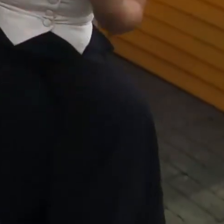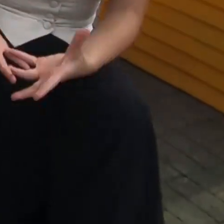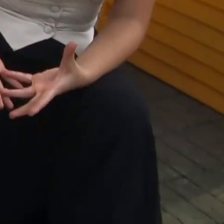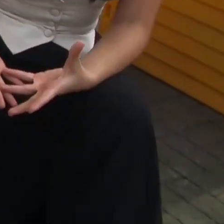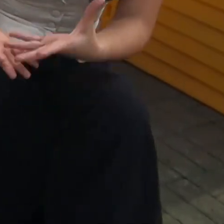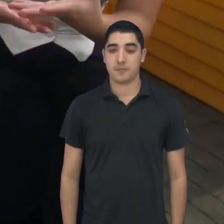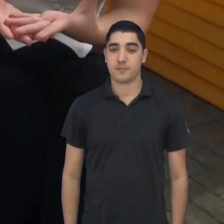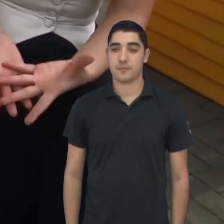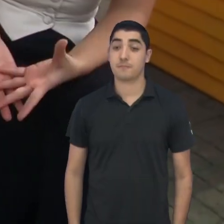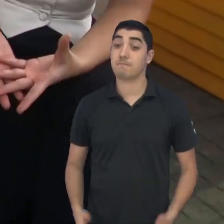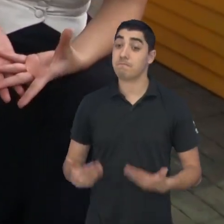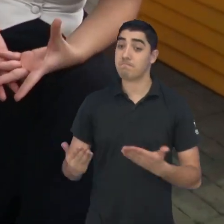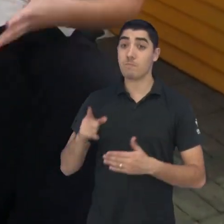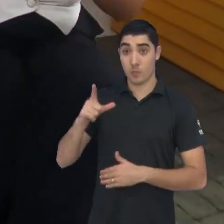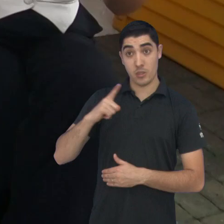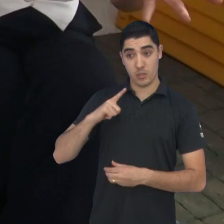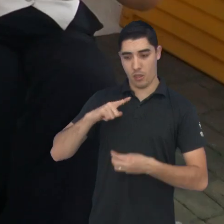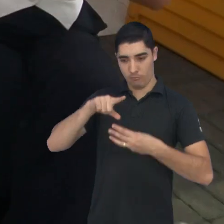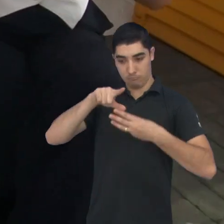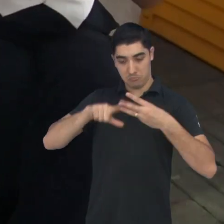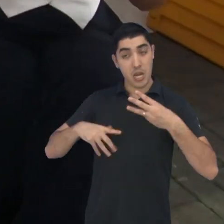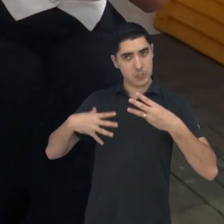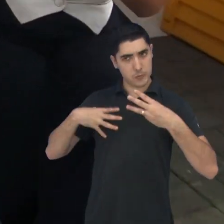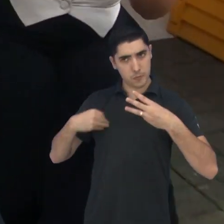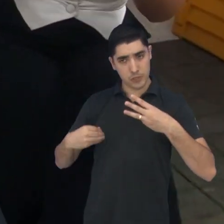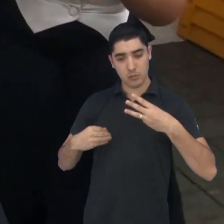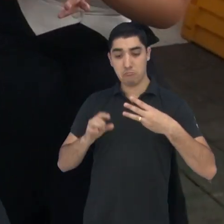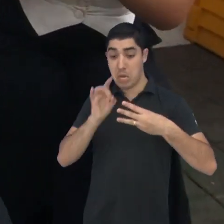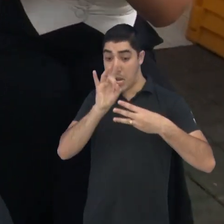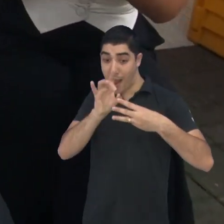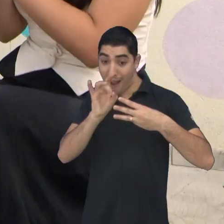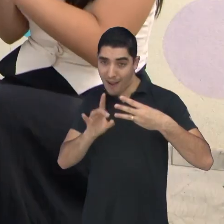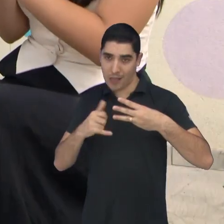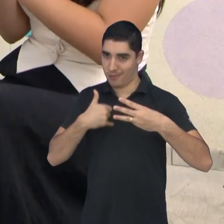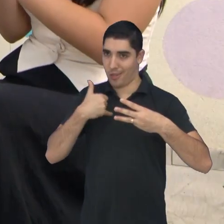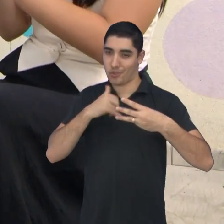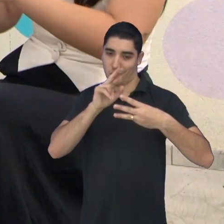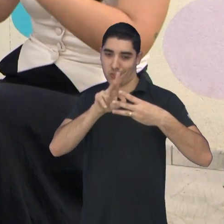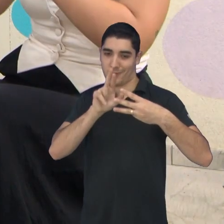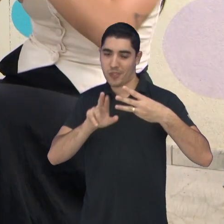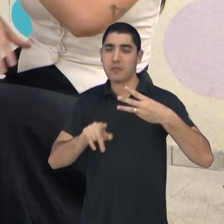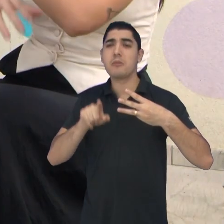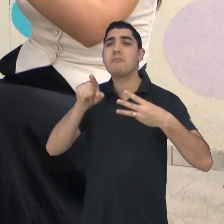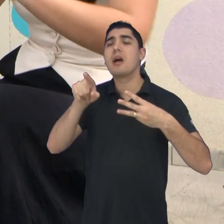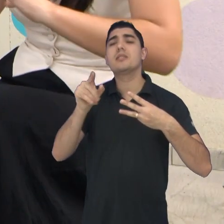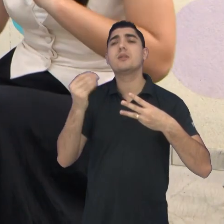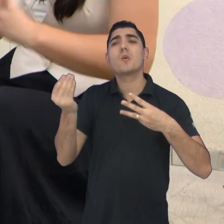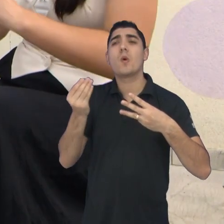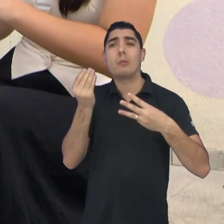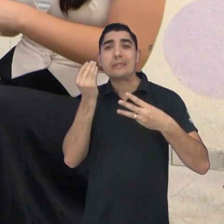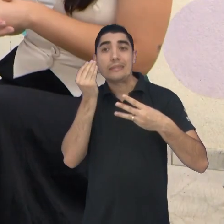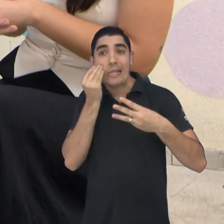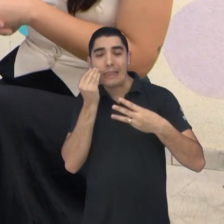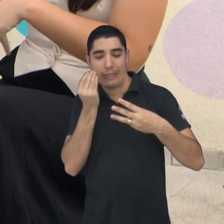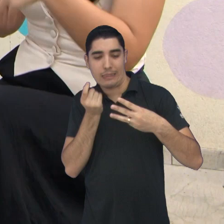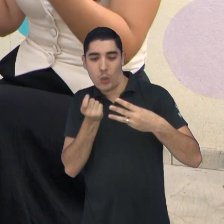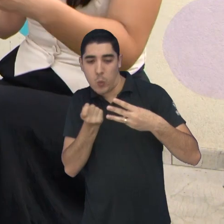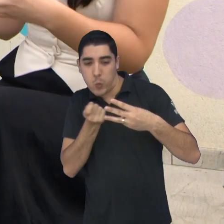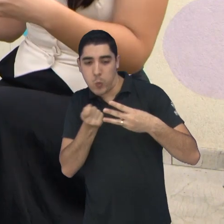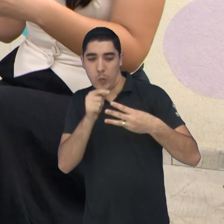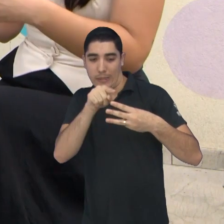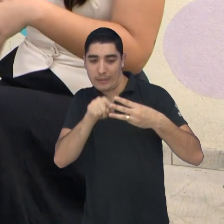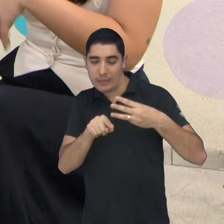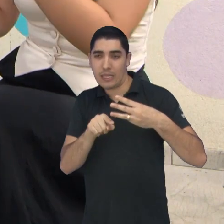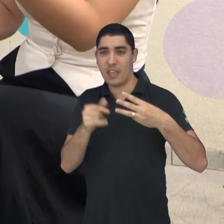Mariana, então você é mãe de 3 filhos, cada um está numa fase diferente. E como que você faz para conseguir administrar esse